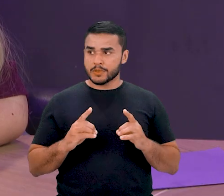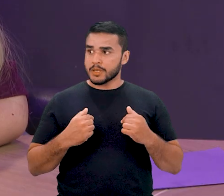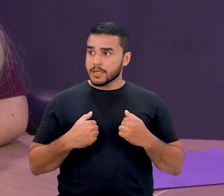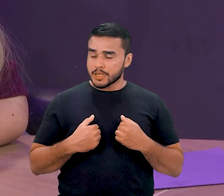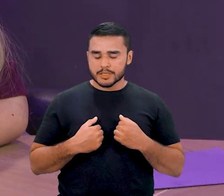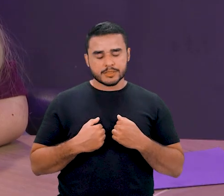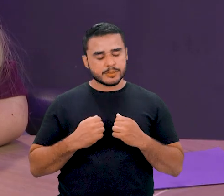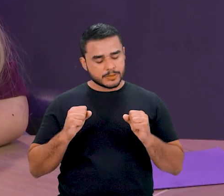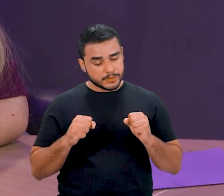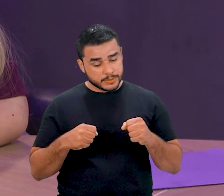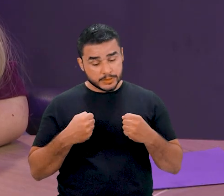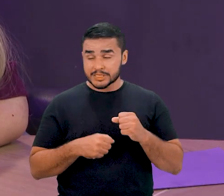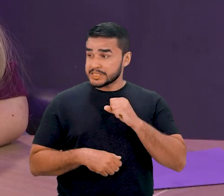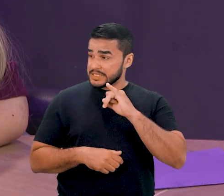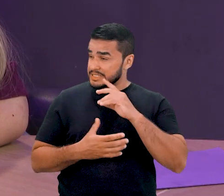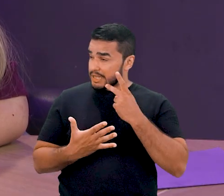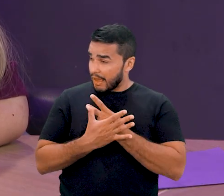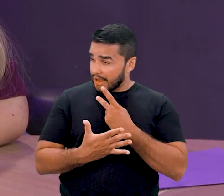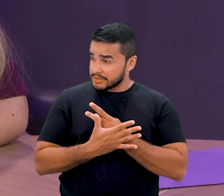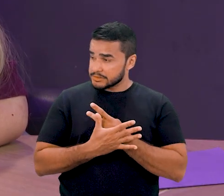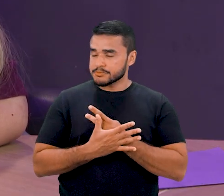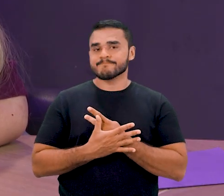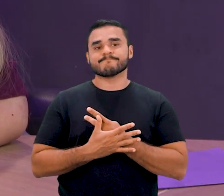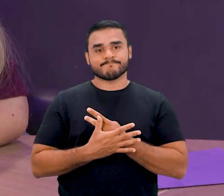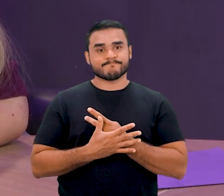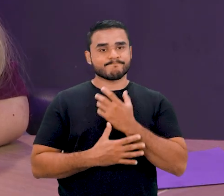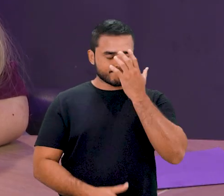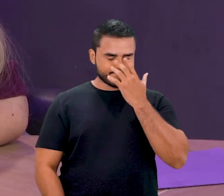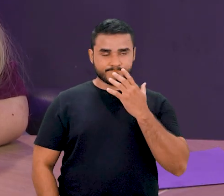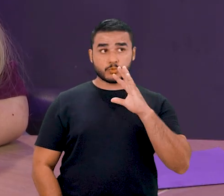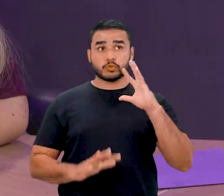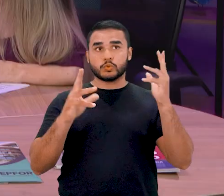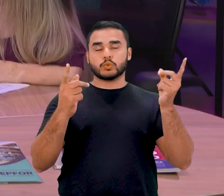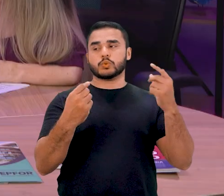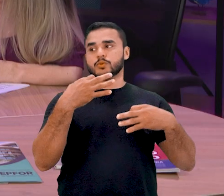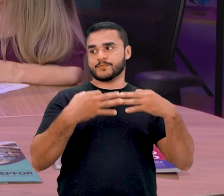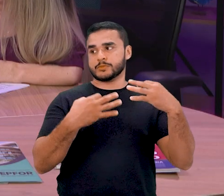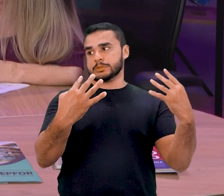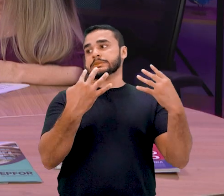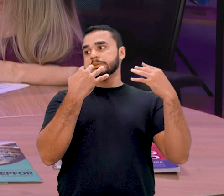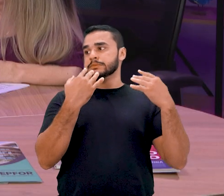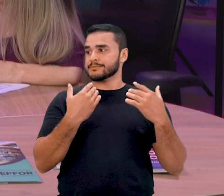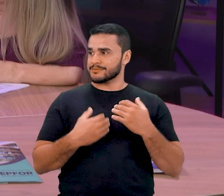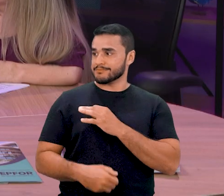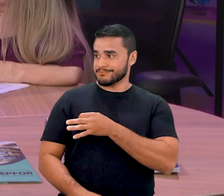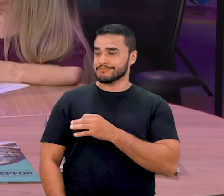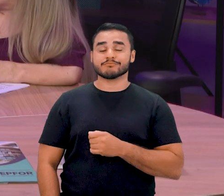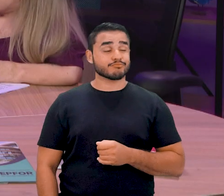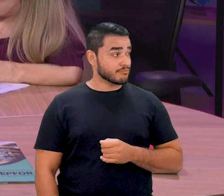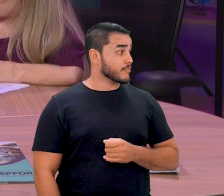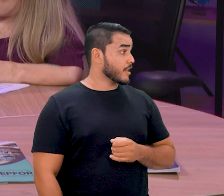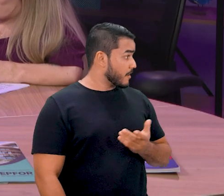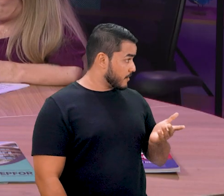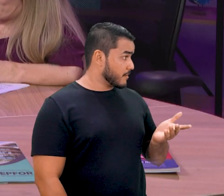gente. Porque se a gente errar qualquer detalhe, o holofote vai ser maior, né? Porque a E é justificativa sempre vai a ser nossa dada. deficiência que está em evidência,